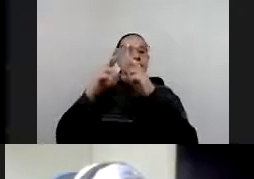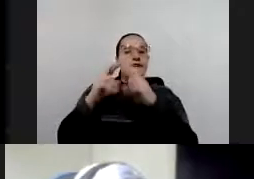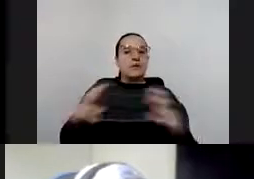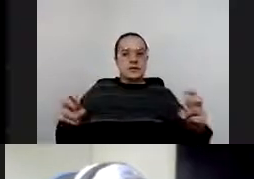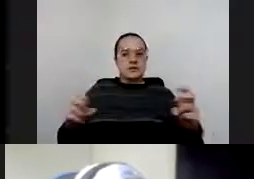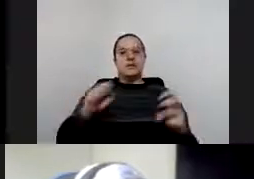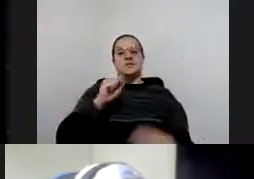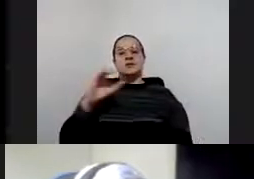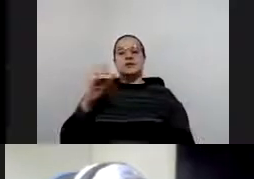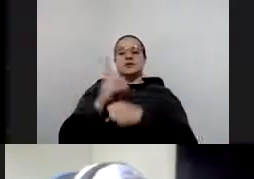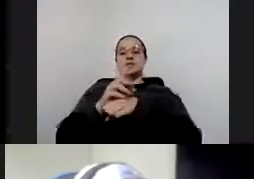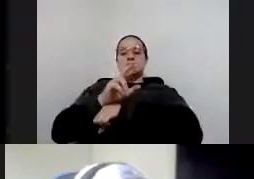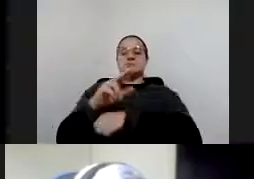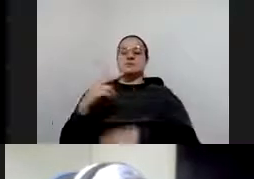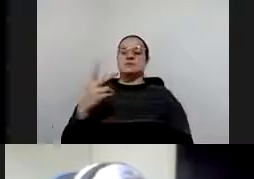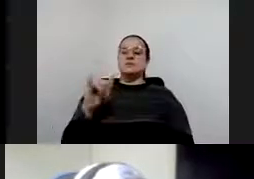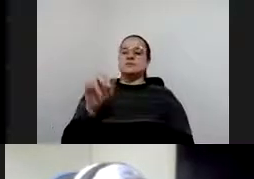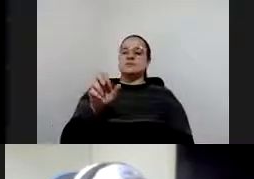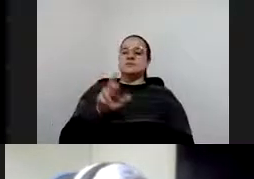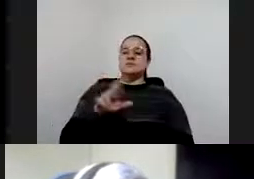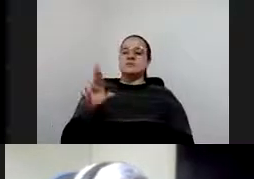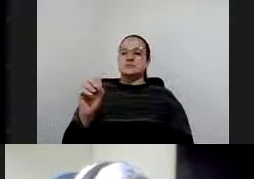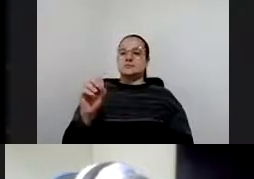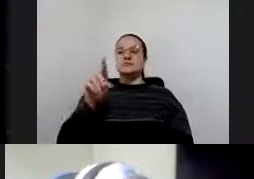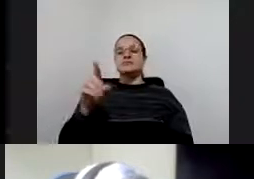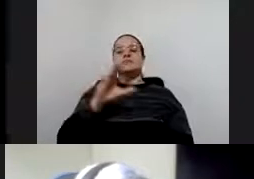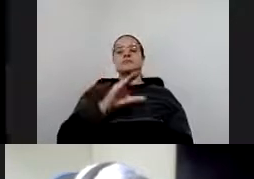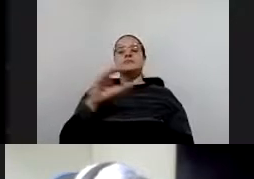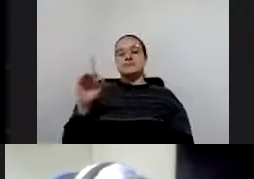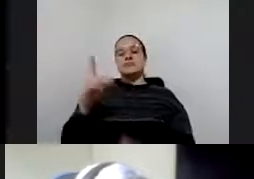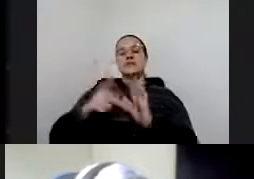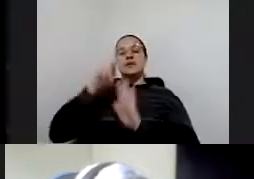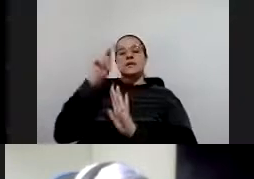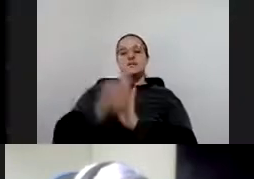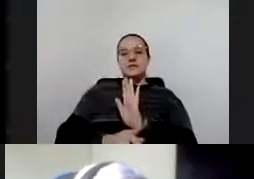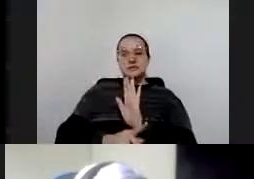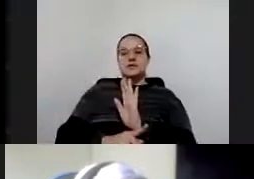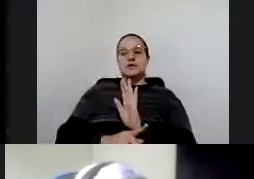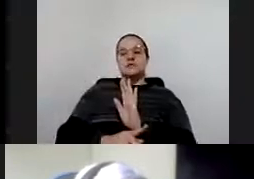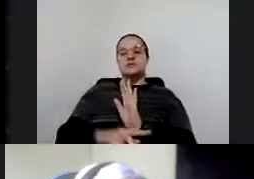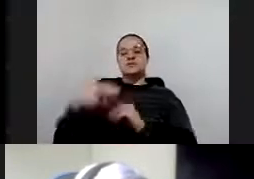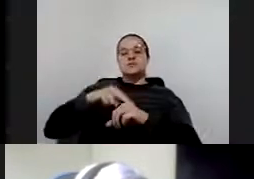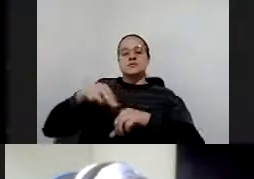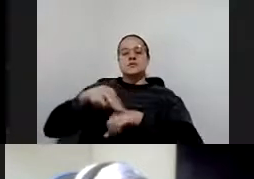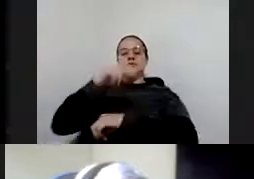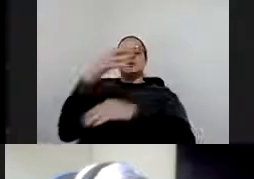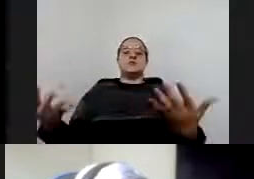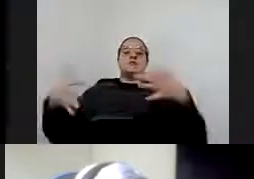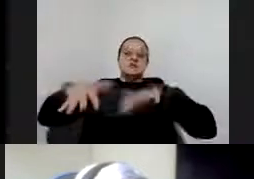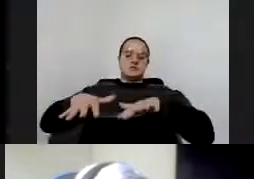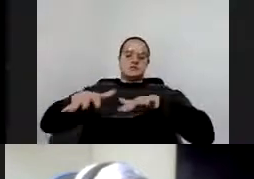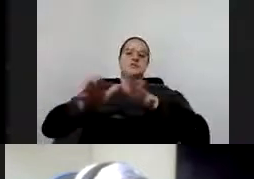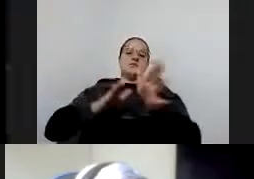Dr. Piero. Ele, então, agora coordena esse projeto nacional de inclusão e acessibilidade do